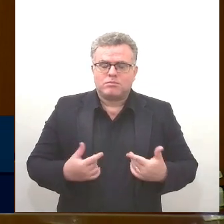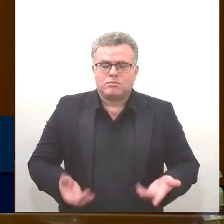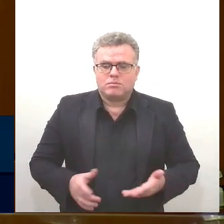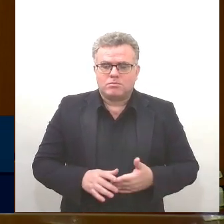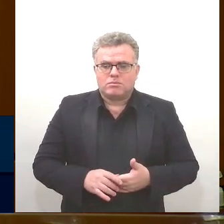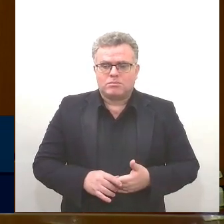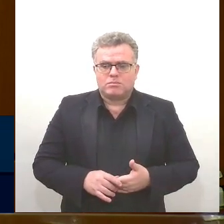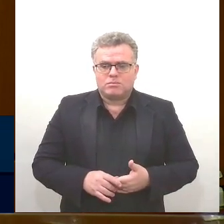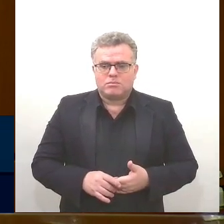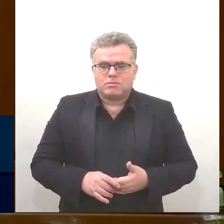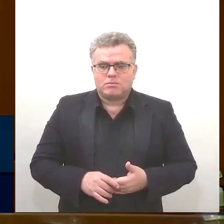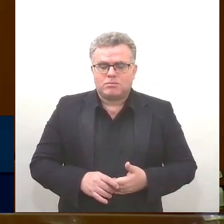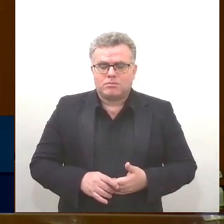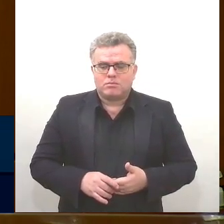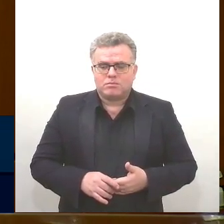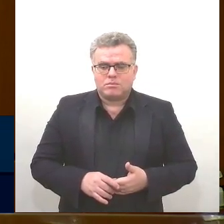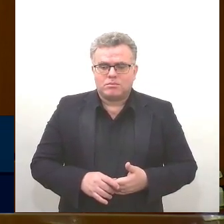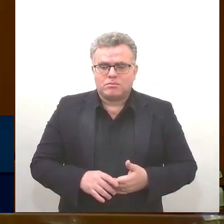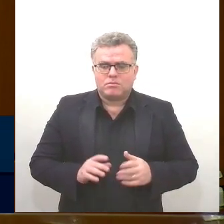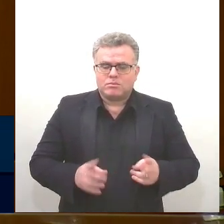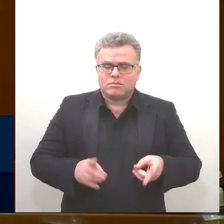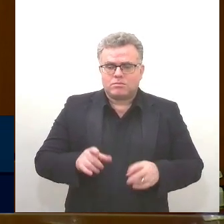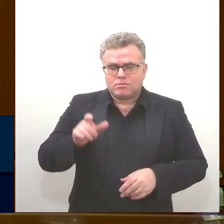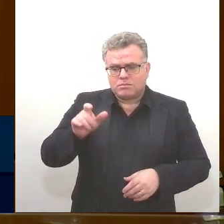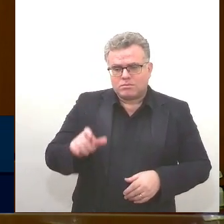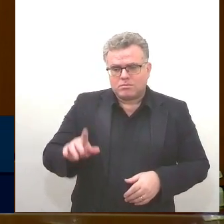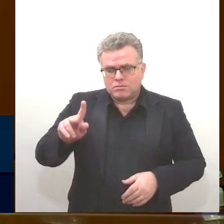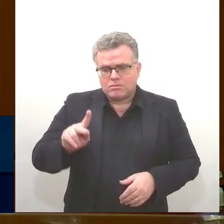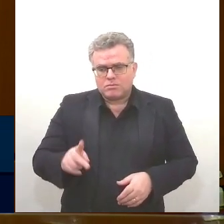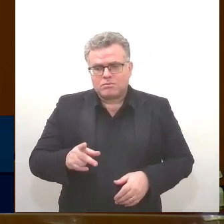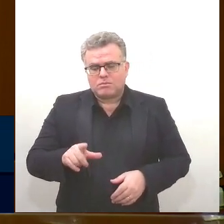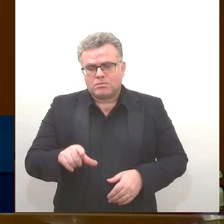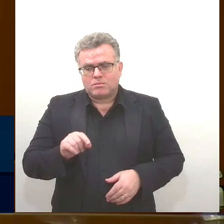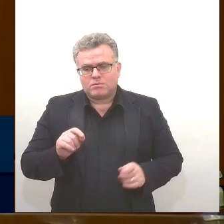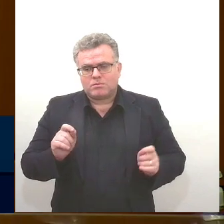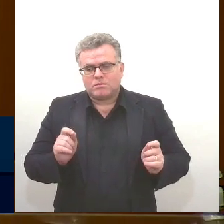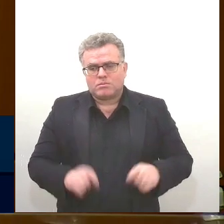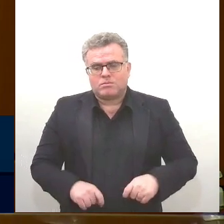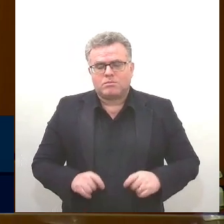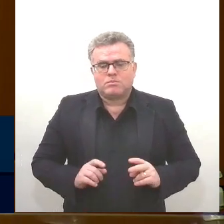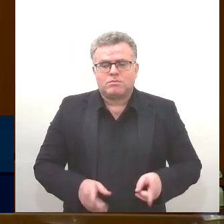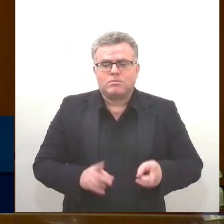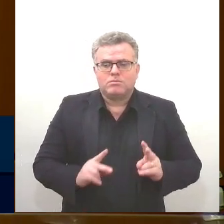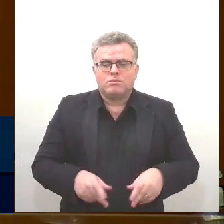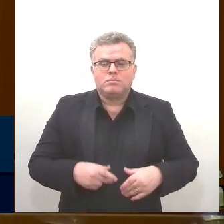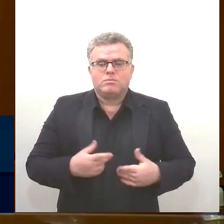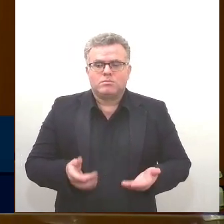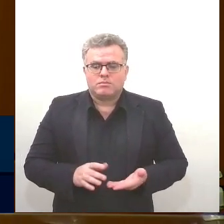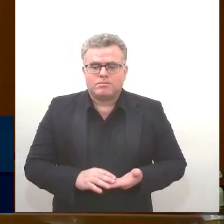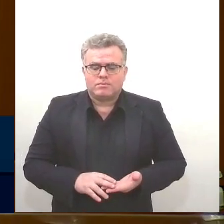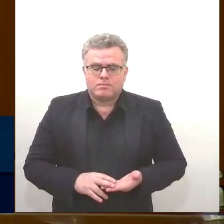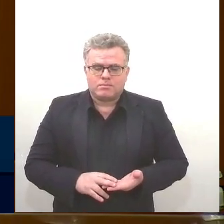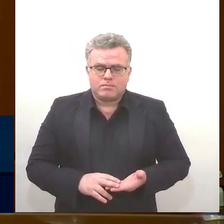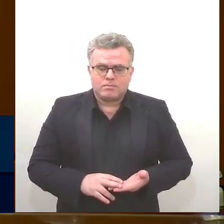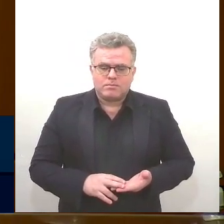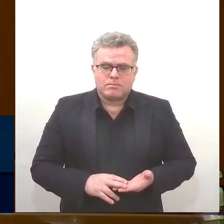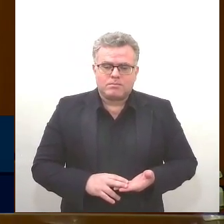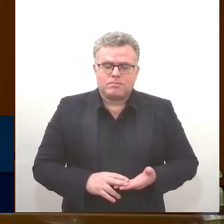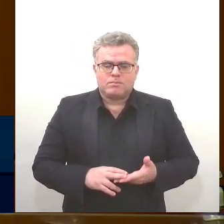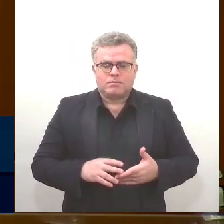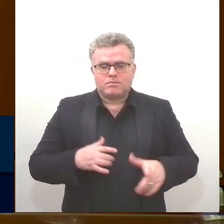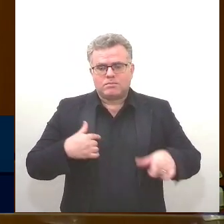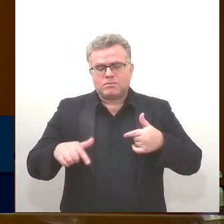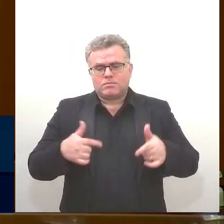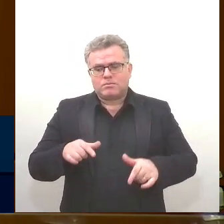porque ela pode ser quem ela quiser da forma como ela quiser e atuar na vida de cada um de